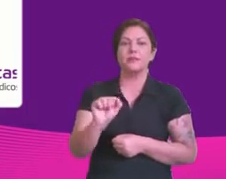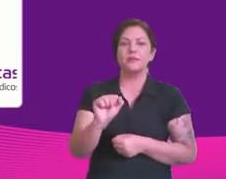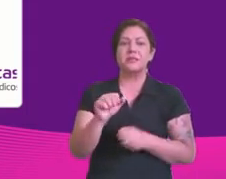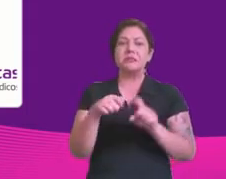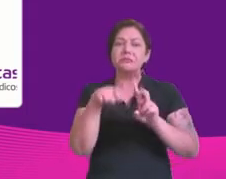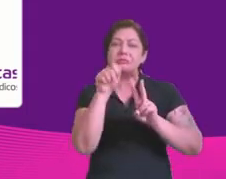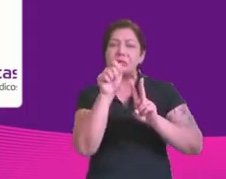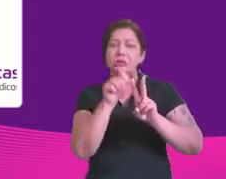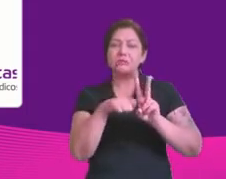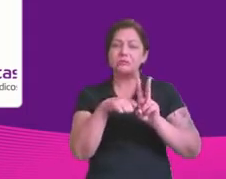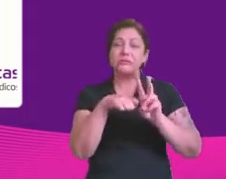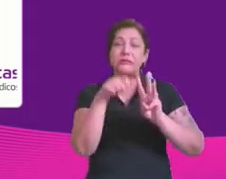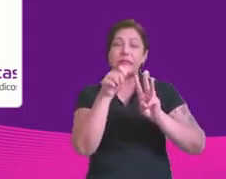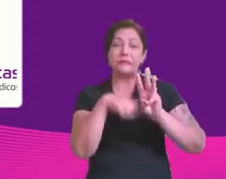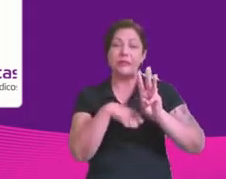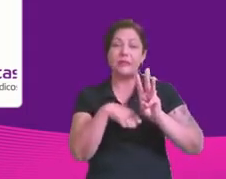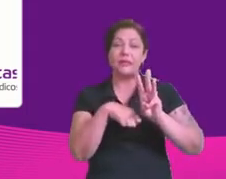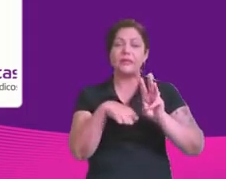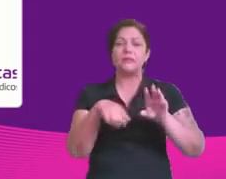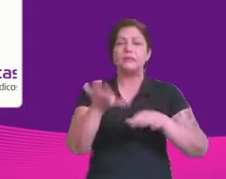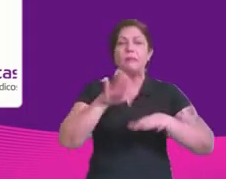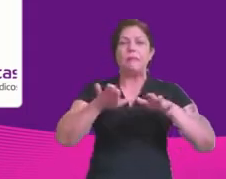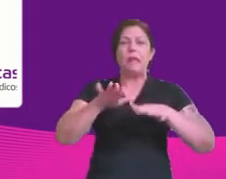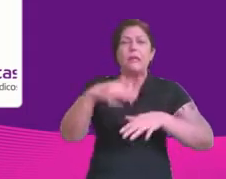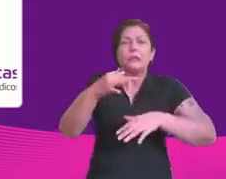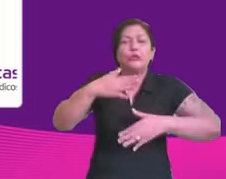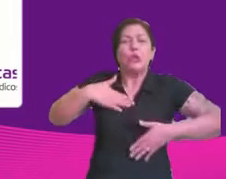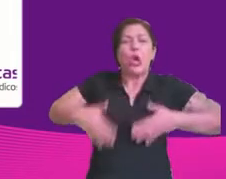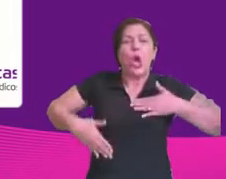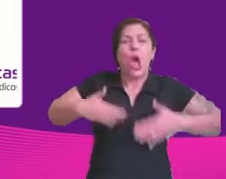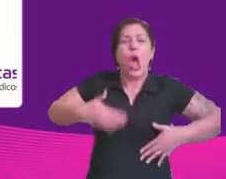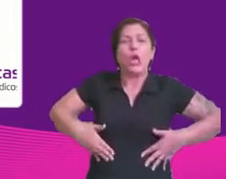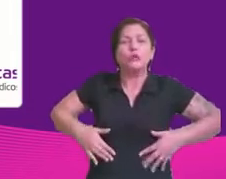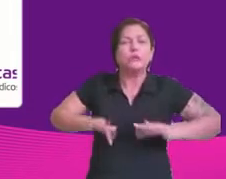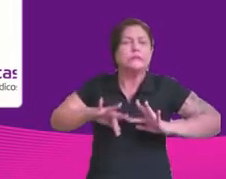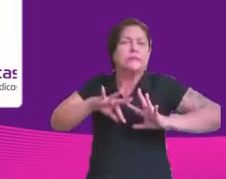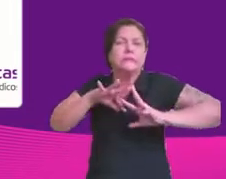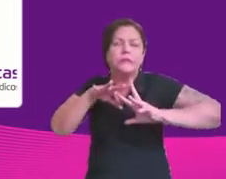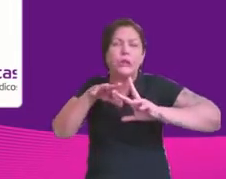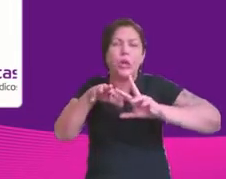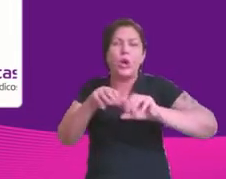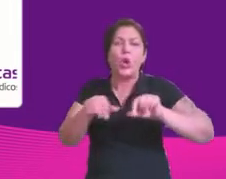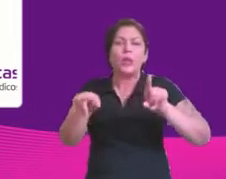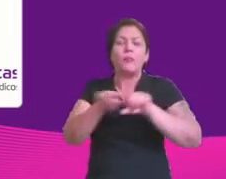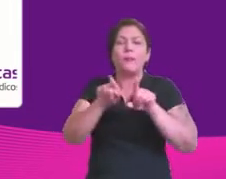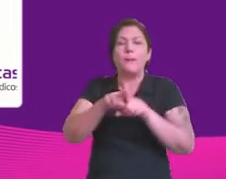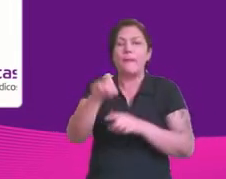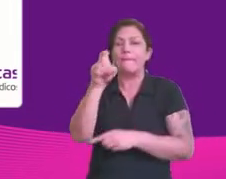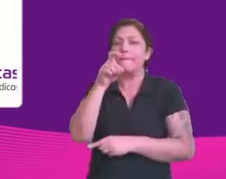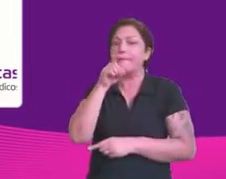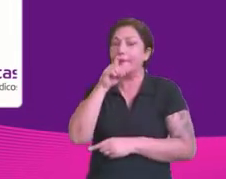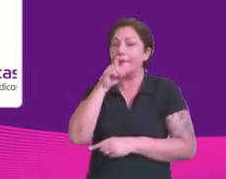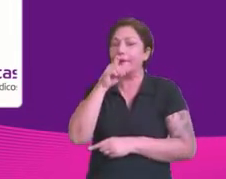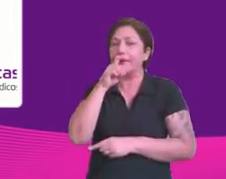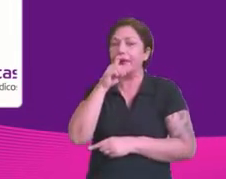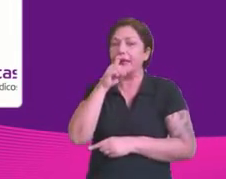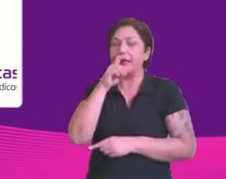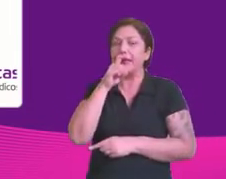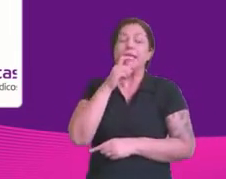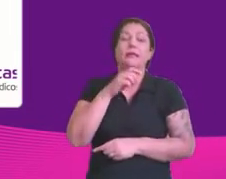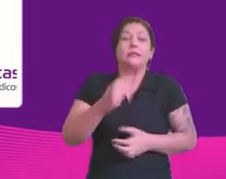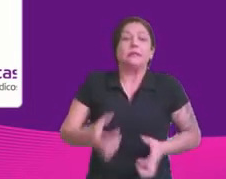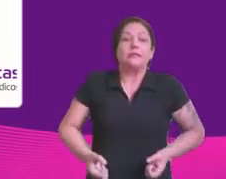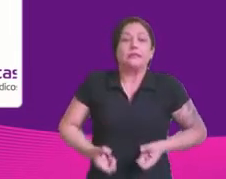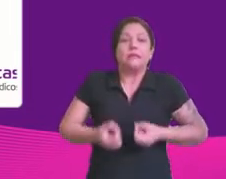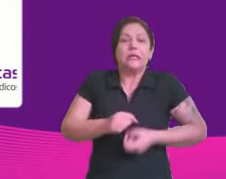um passado de fibromialgia, um histórico de pai com câncer de cólon, sem histórico de etilismo ou tabagismo, que